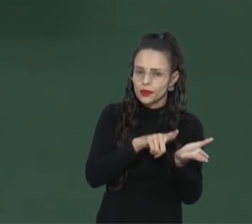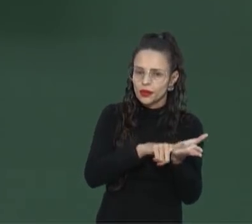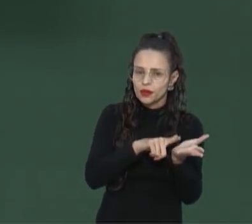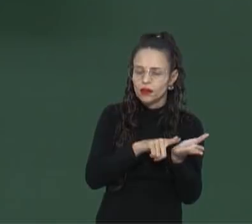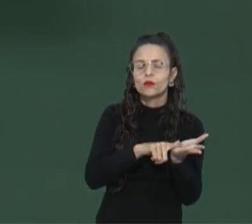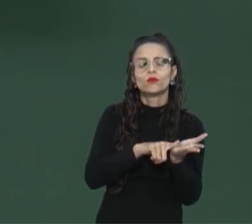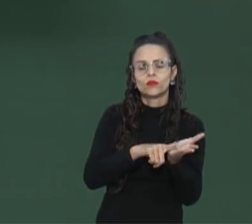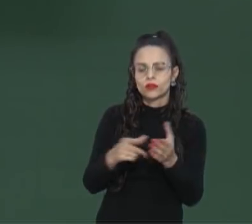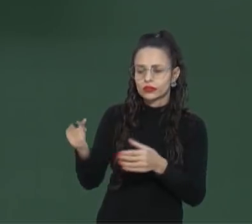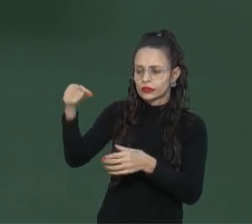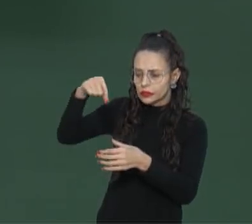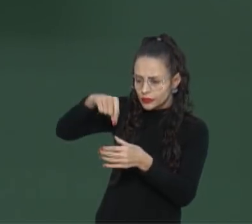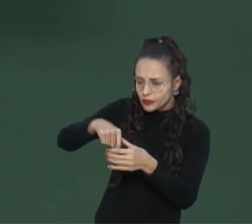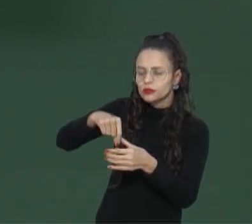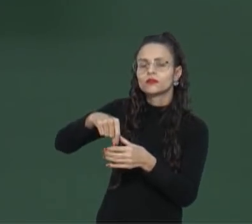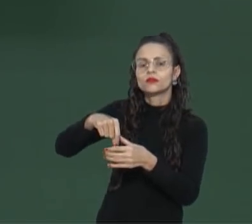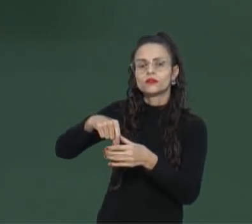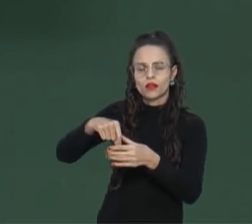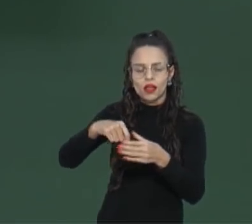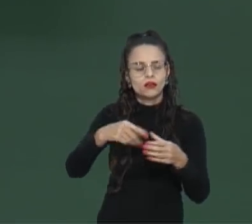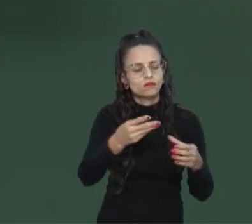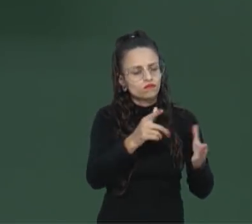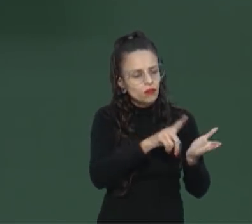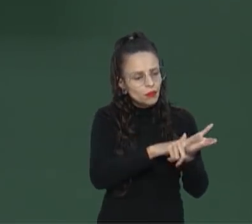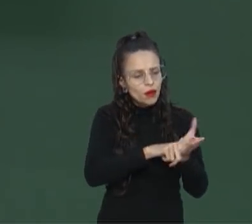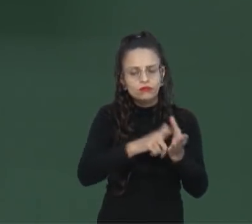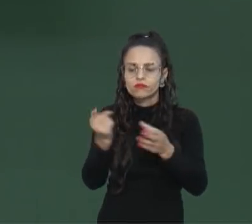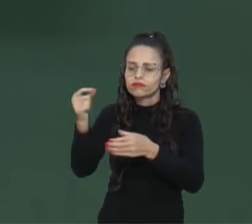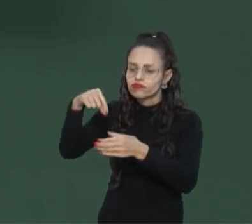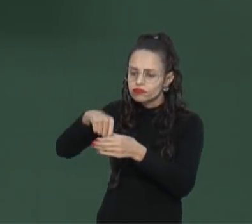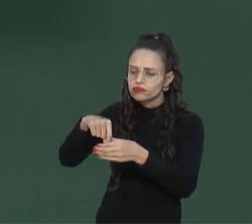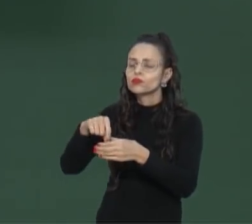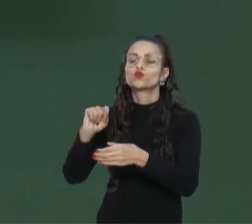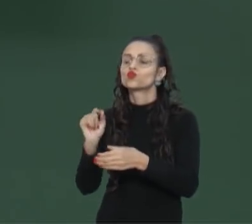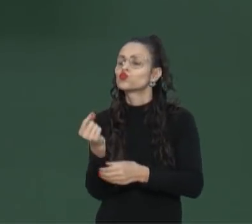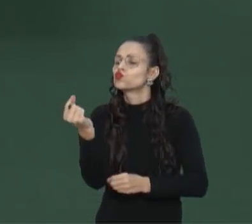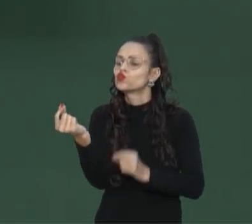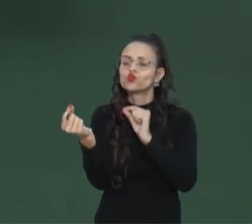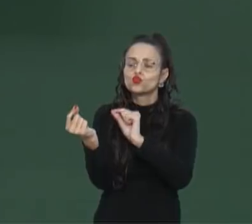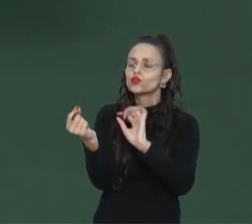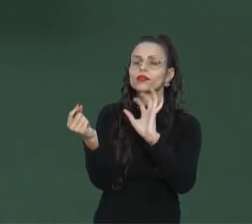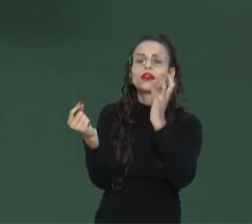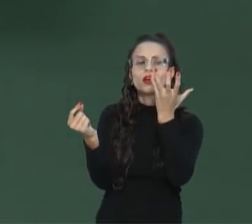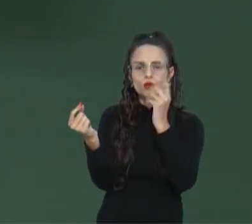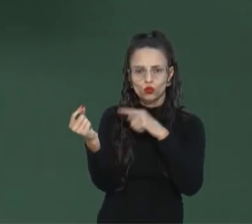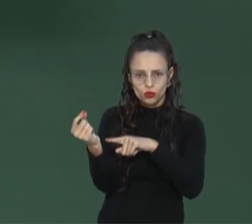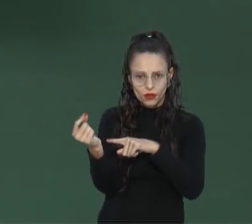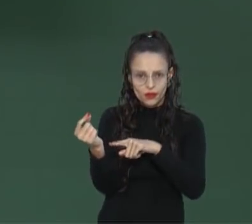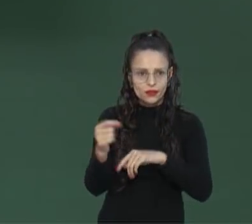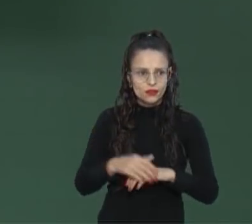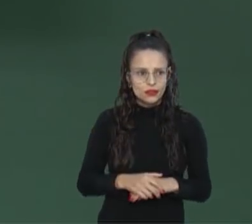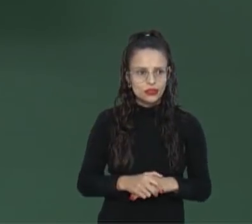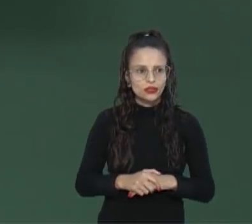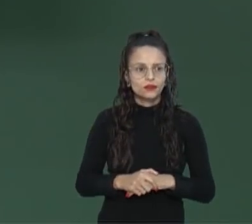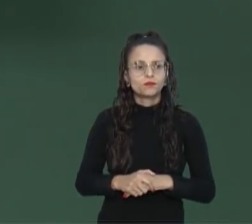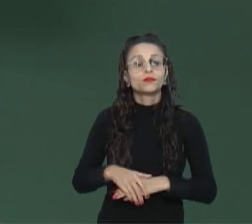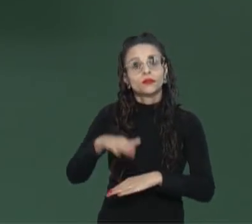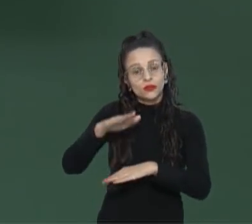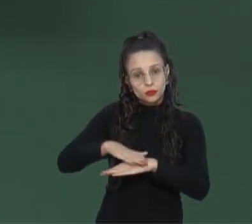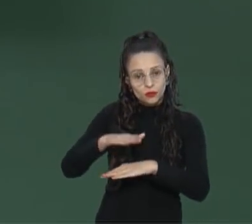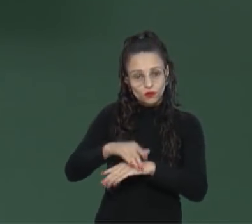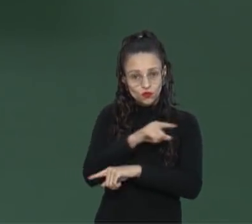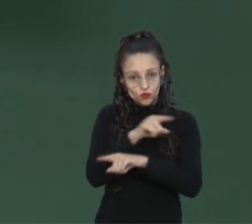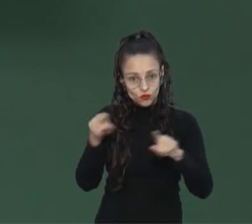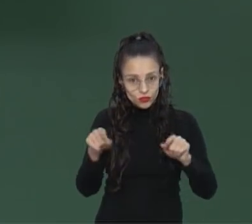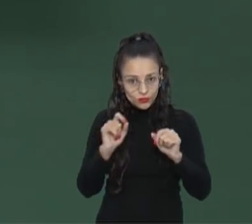quando eu colocar o papel de tornassol, e o que aconteceria com o pHmetro e fenolftaleína, vai ficar para vocês fazerem uma pesquisa como